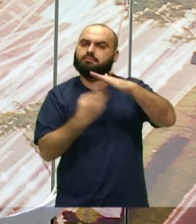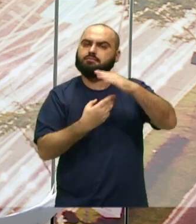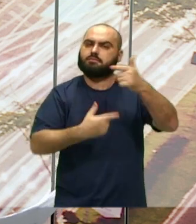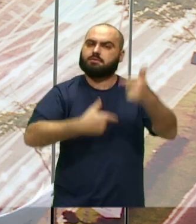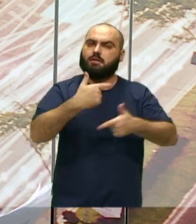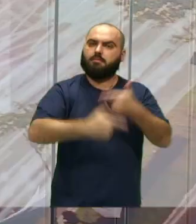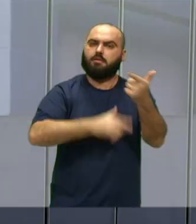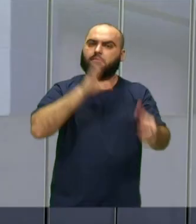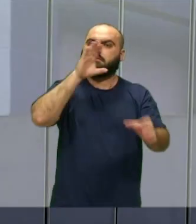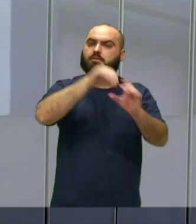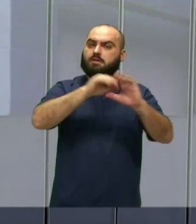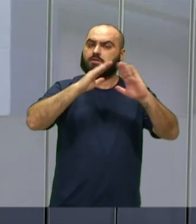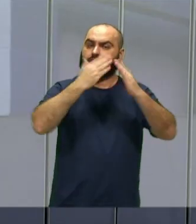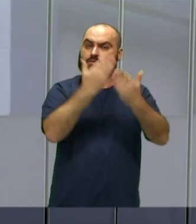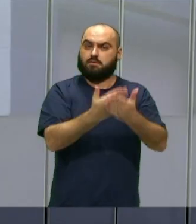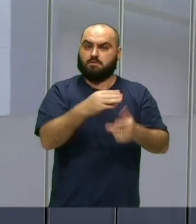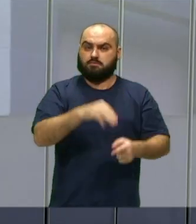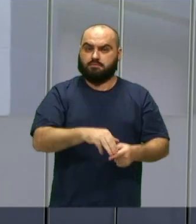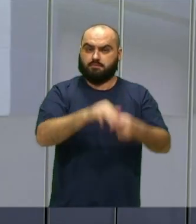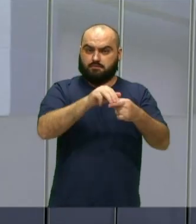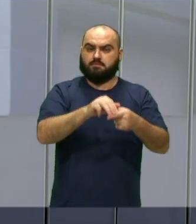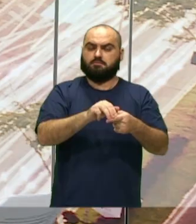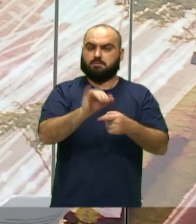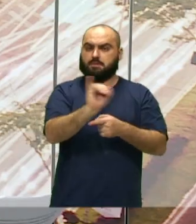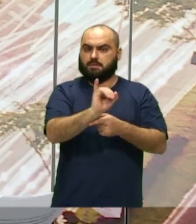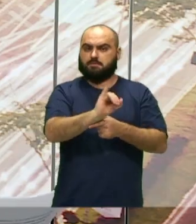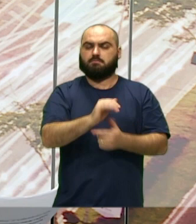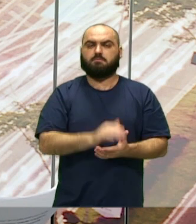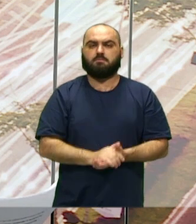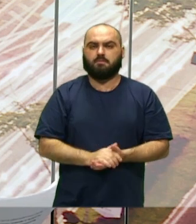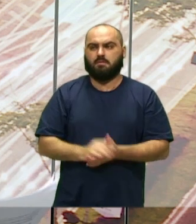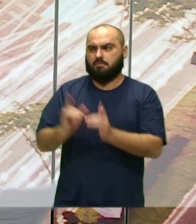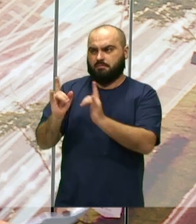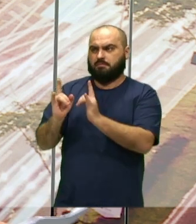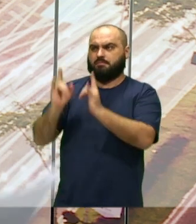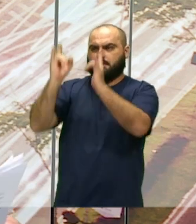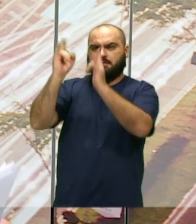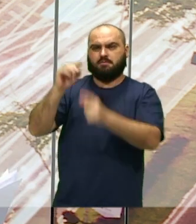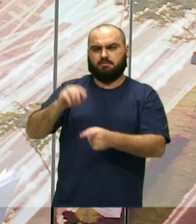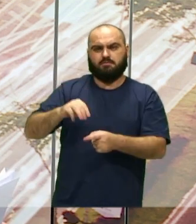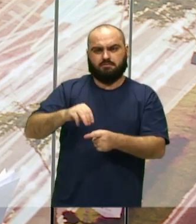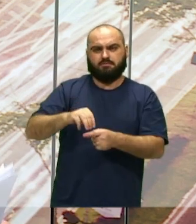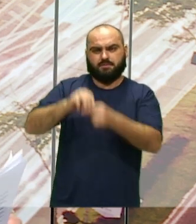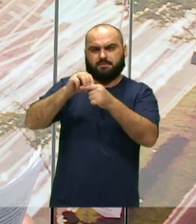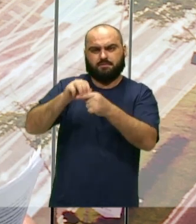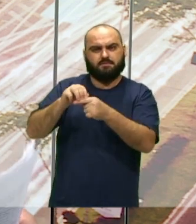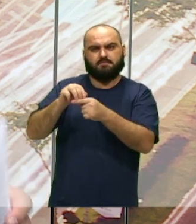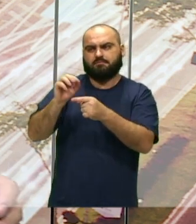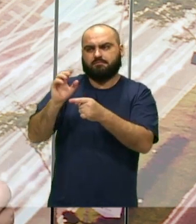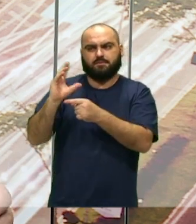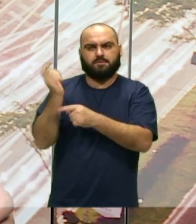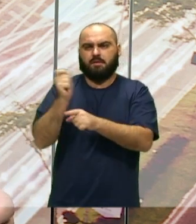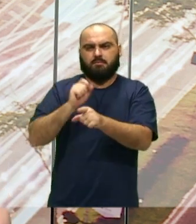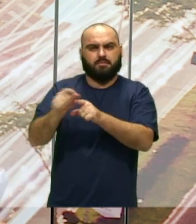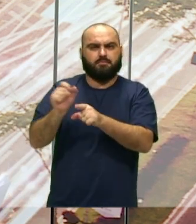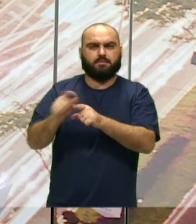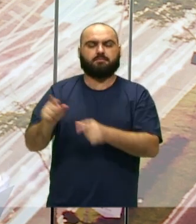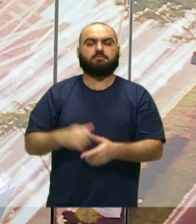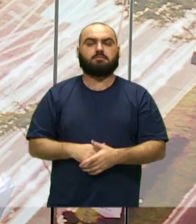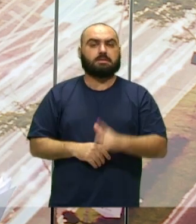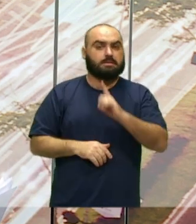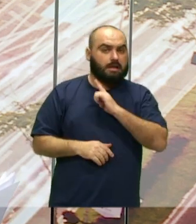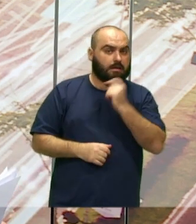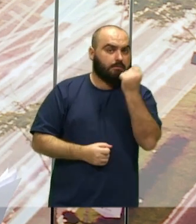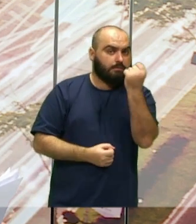nas escolas aqui do município, creches também, né? São os prédios, né? As edificações alugadas e tudo. Também deve envolver alguns